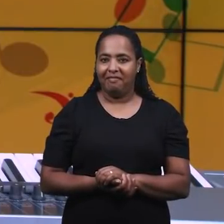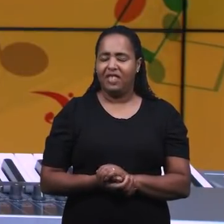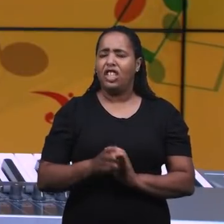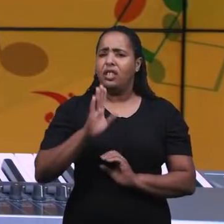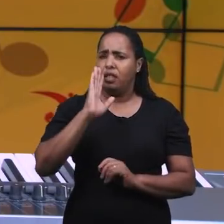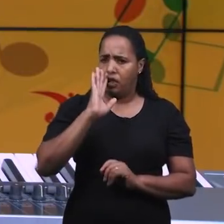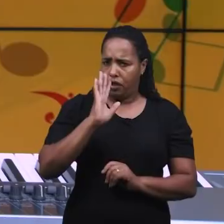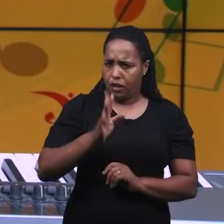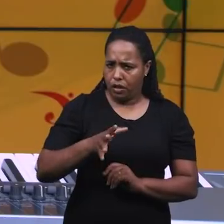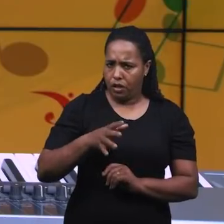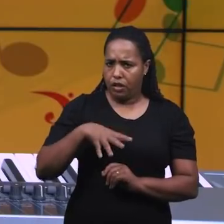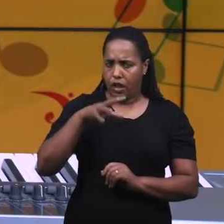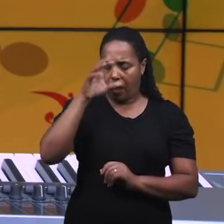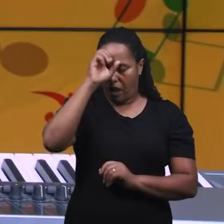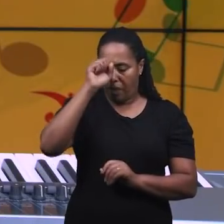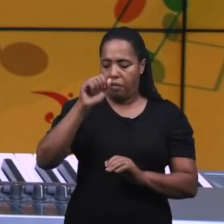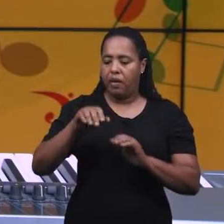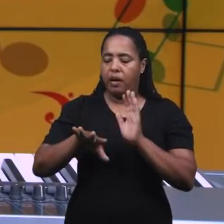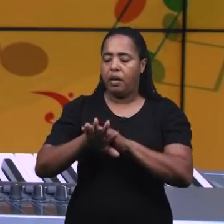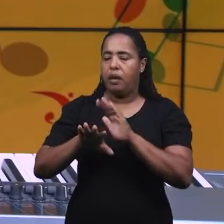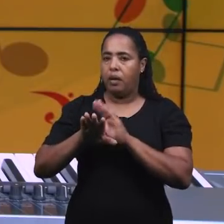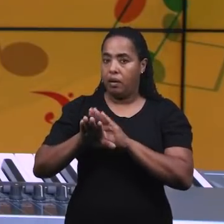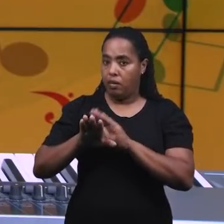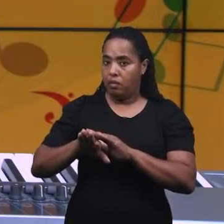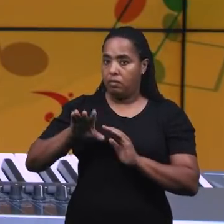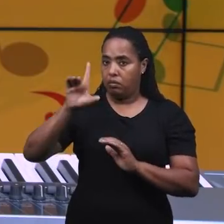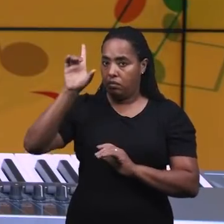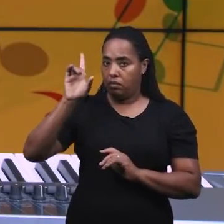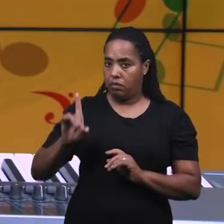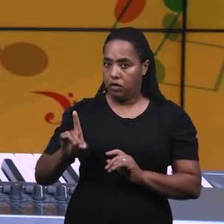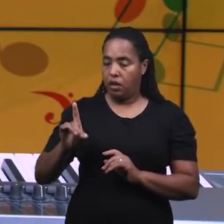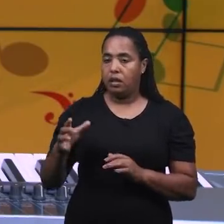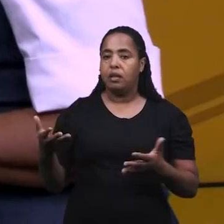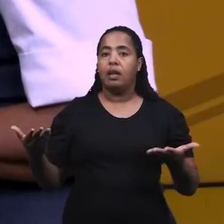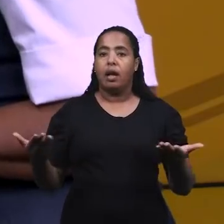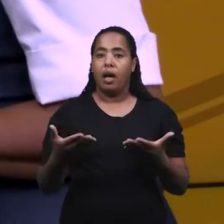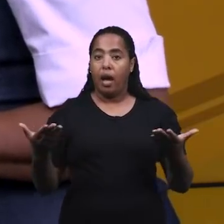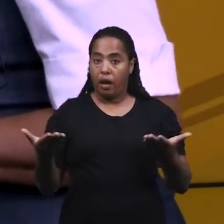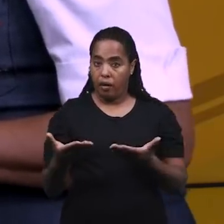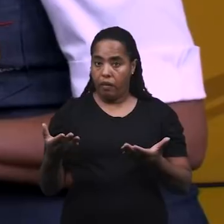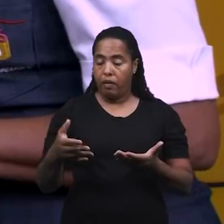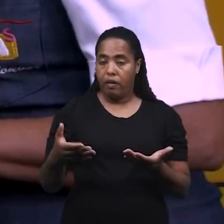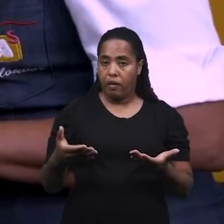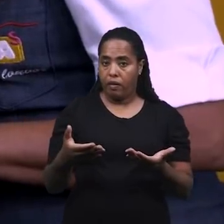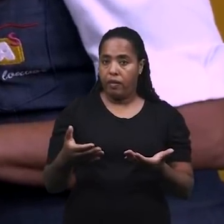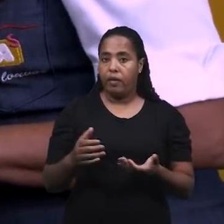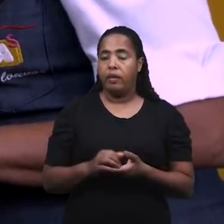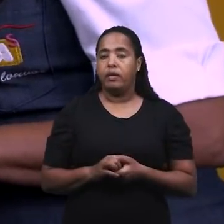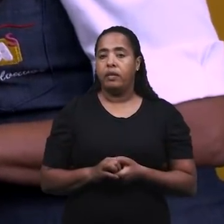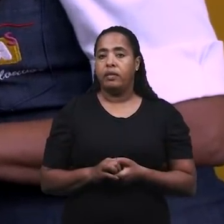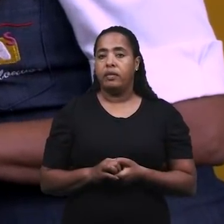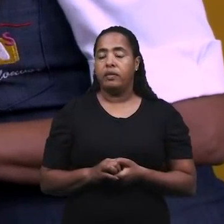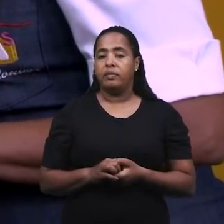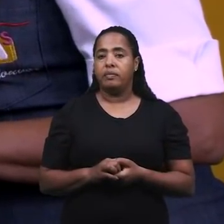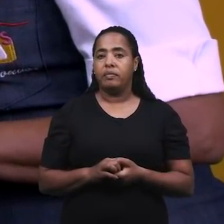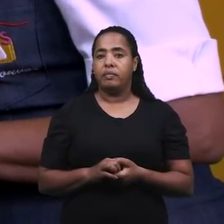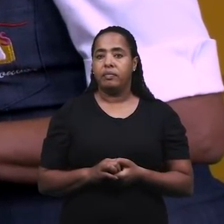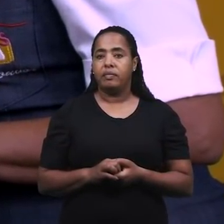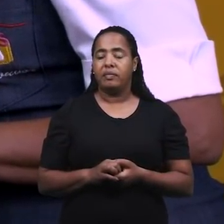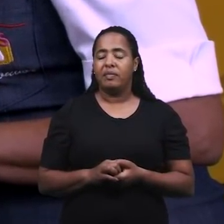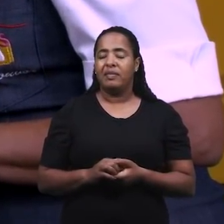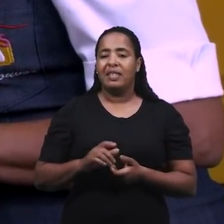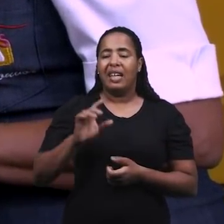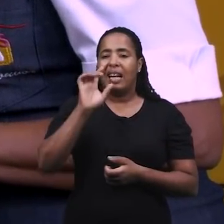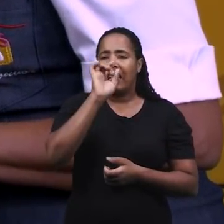Nós já aprendemos a mão direita e agora nós vamos corresponder